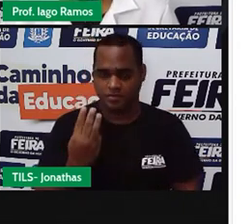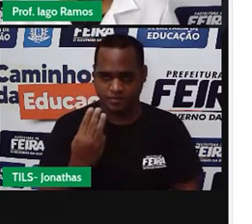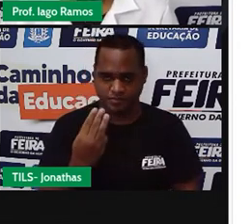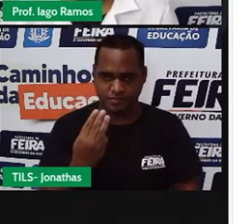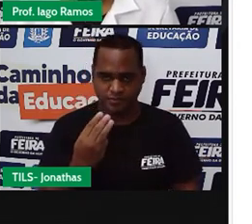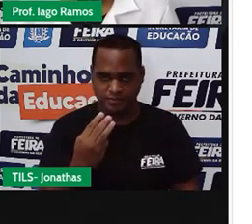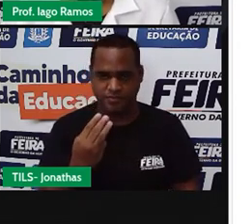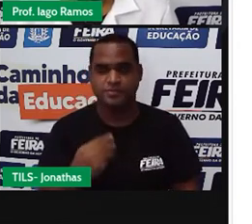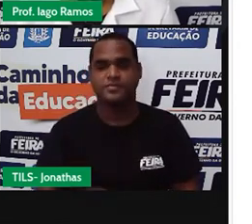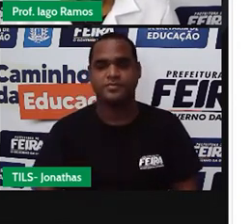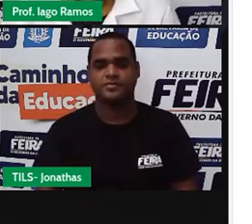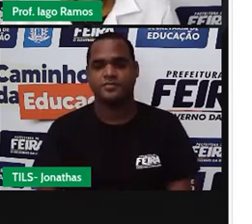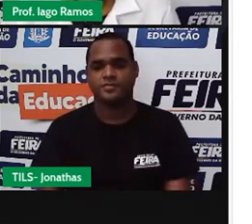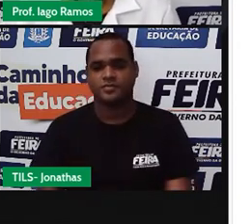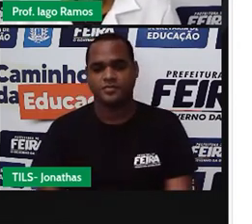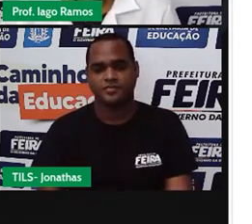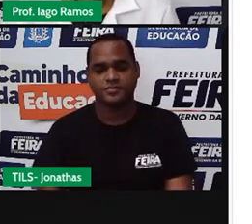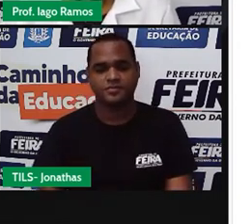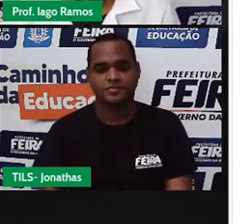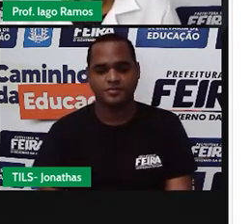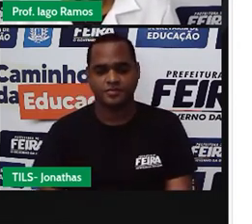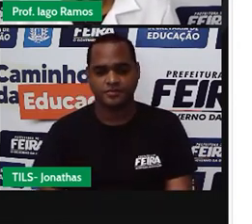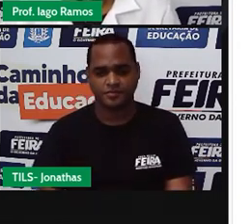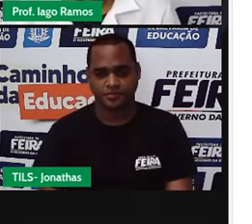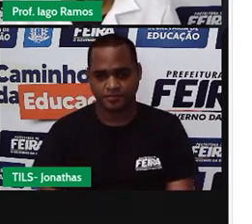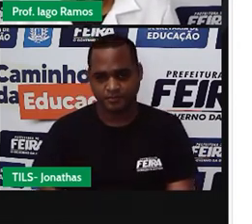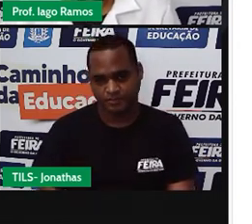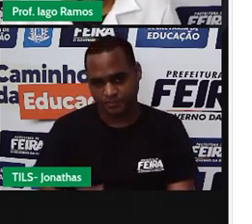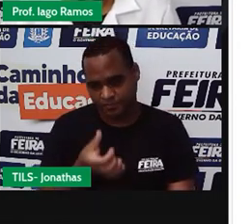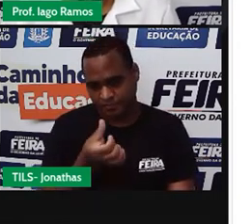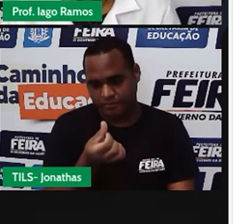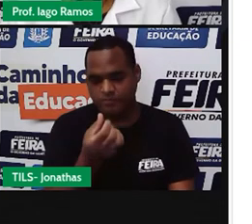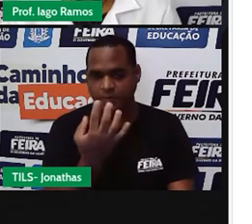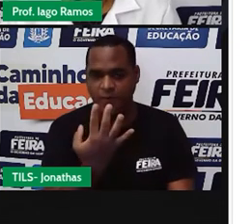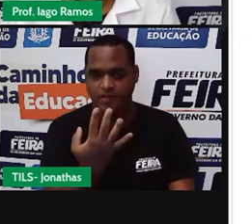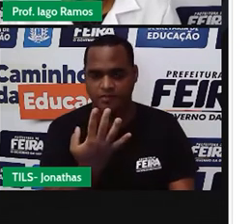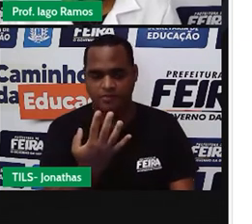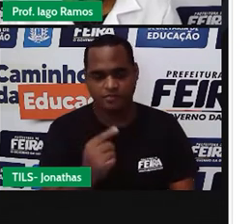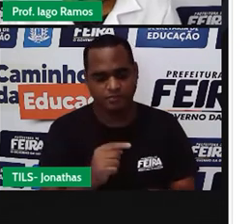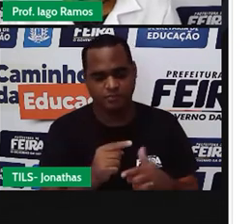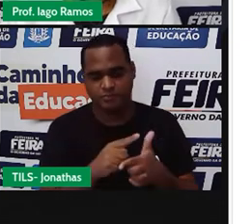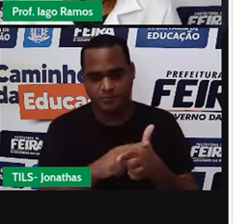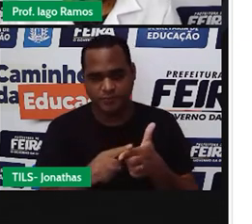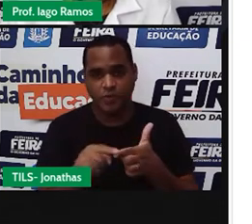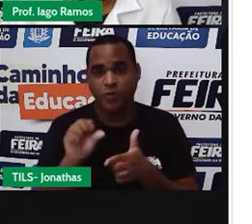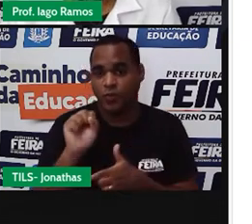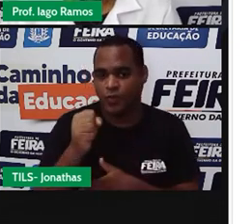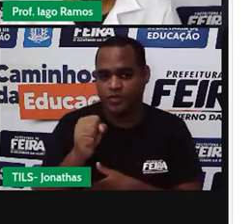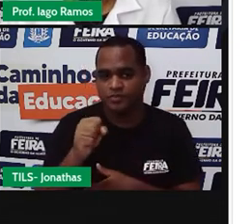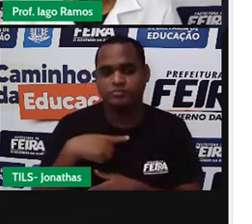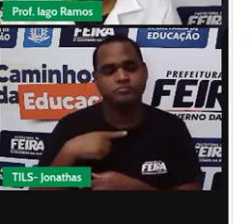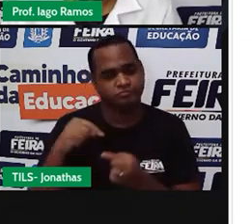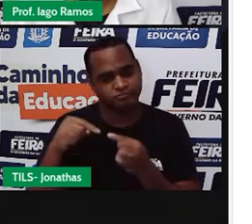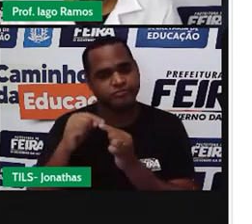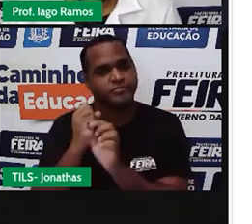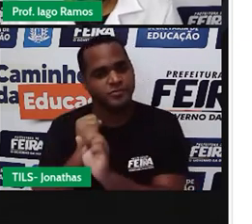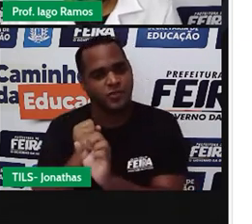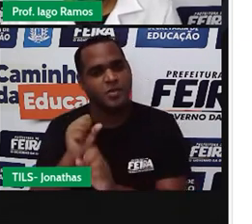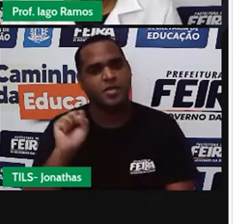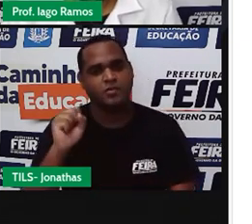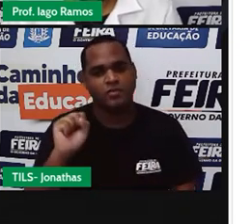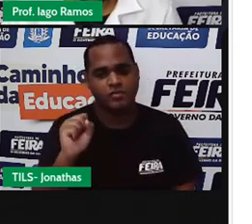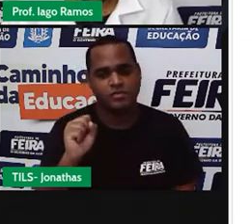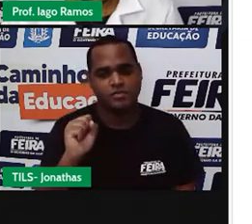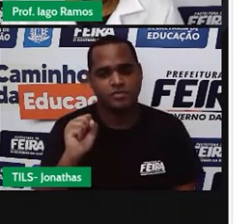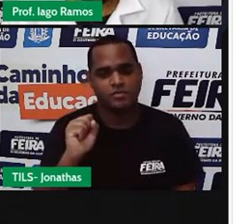só aparecendo aqui em 64 dividido por 8 da 8 64 dividido por 8